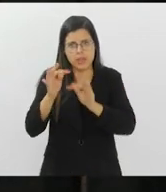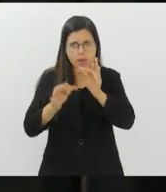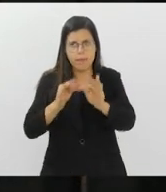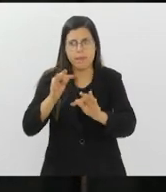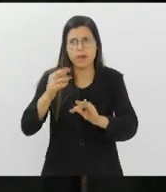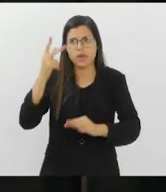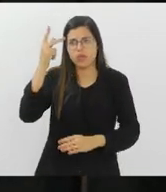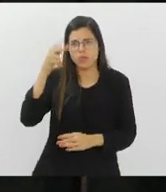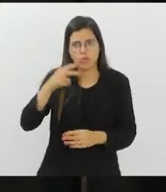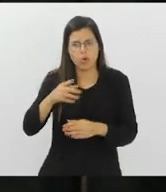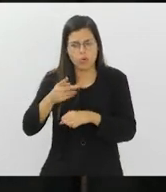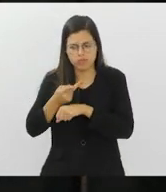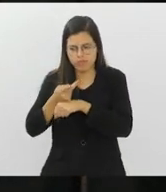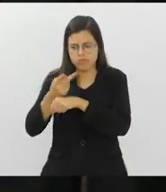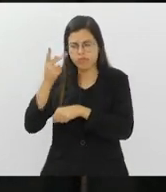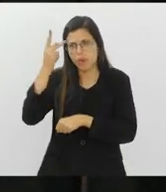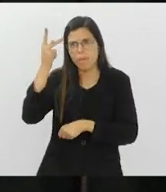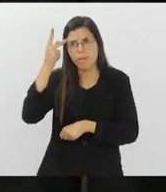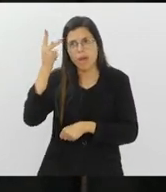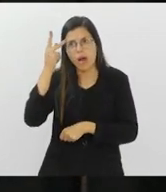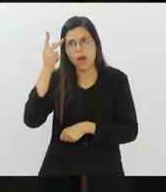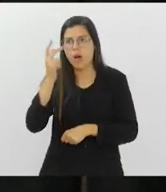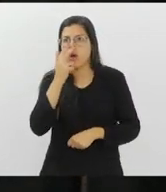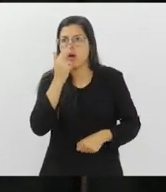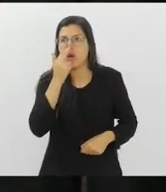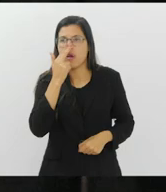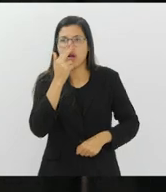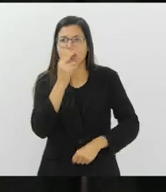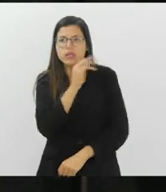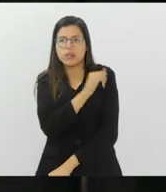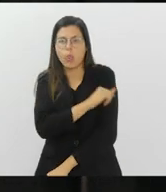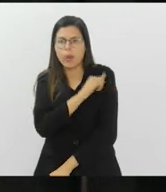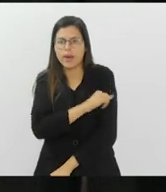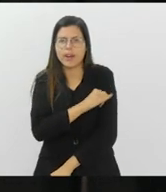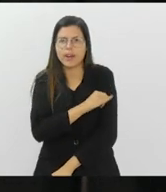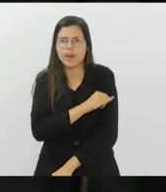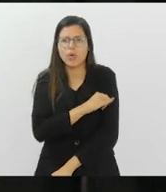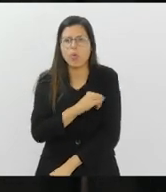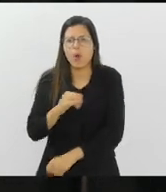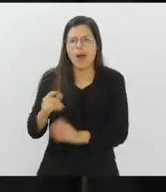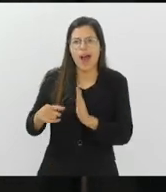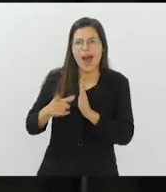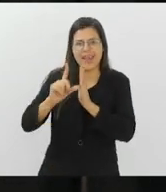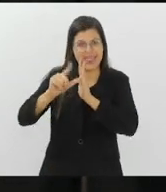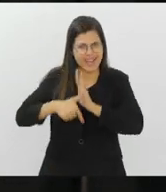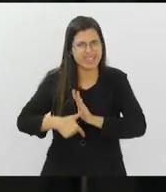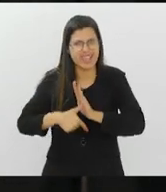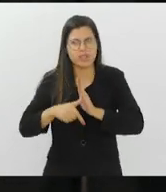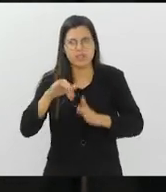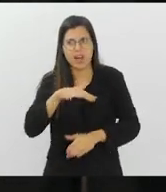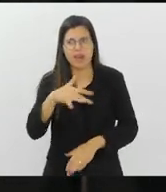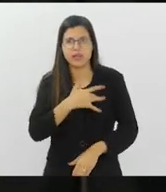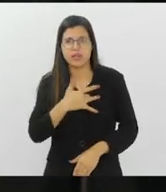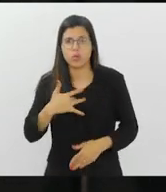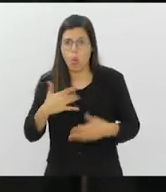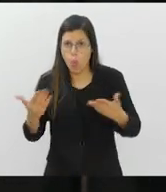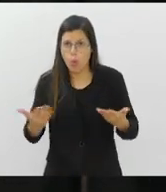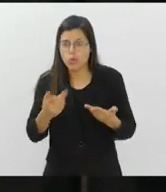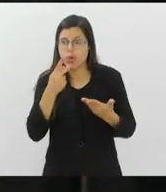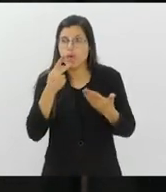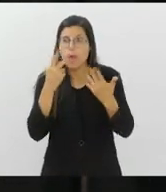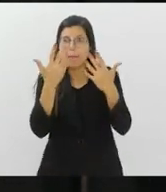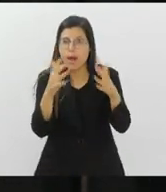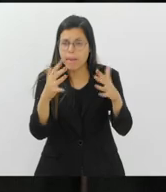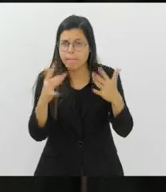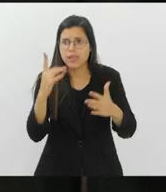Rio de Janeiro é um bairro de São Paulo, na parte da saúde, hoje eu tenho que falar assim, parabéns, parabéns, deputado